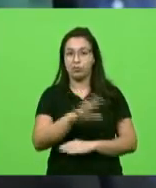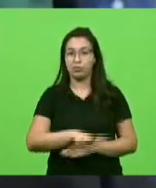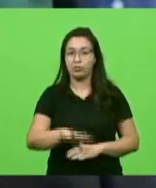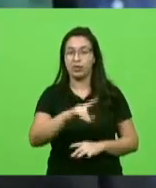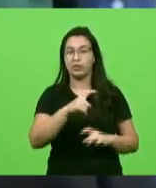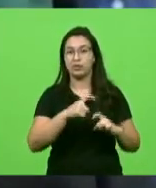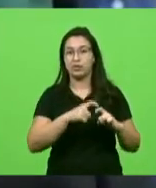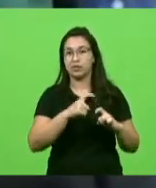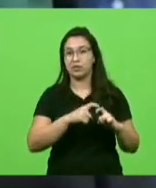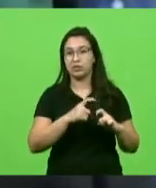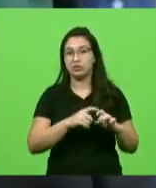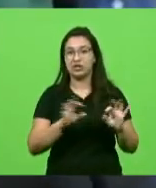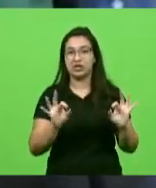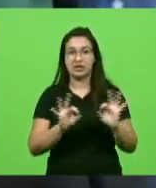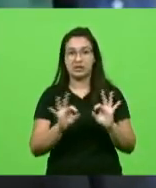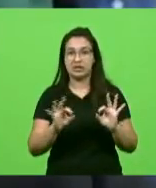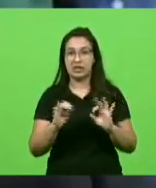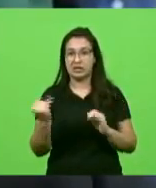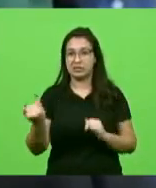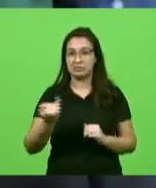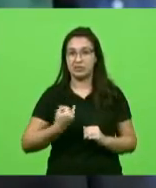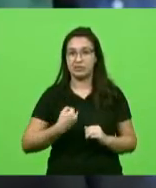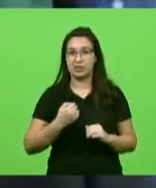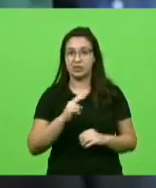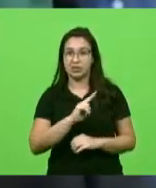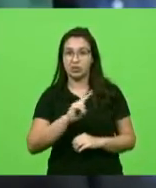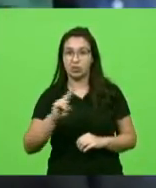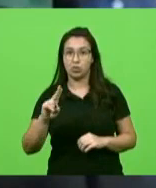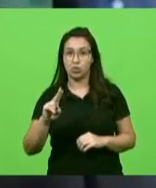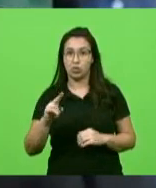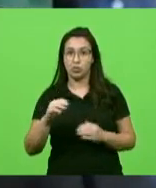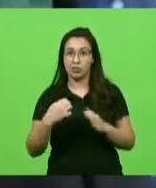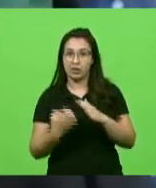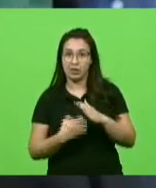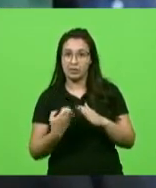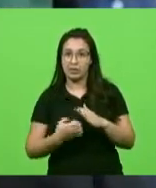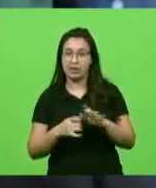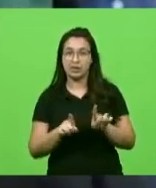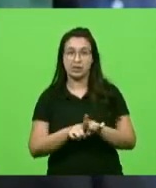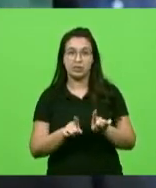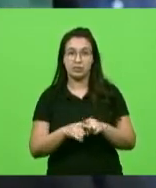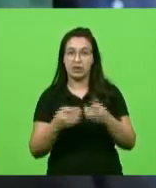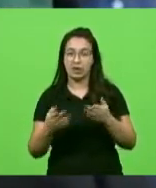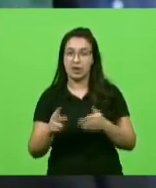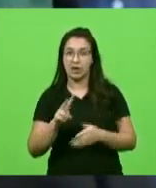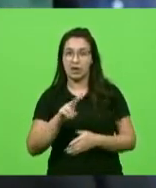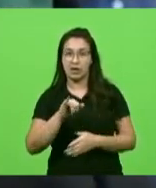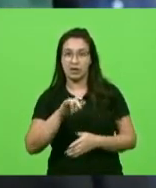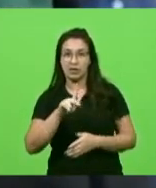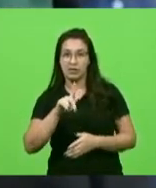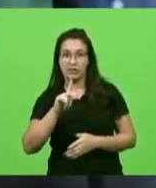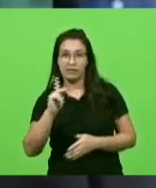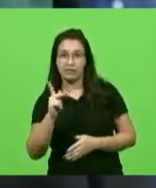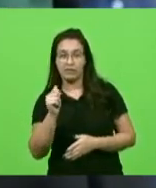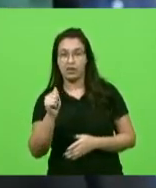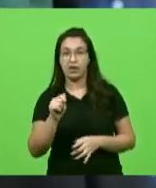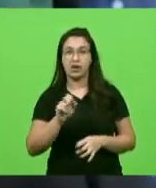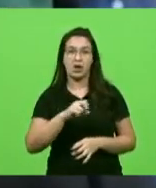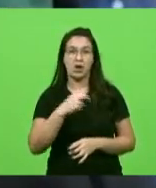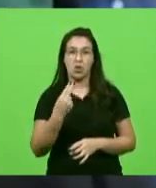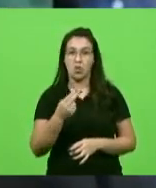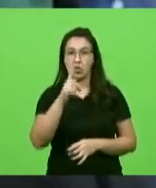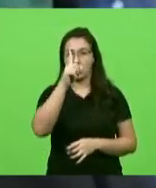não foi trazido o nome do fornecedor também não se trouxe o nome da vida mede dentro da Oakley empresa lá do hospital